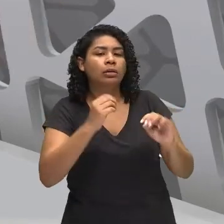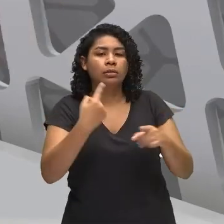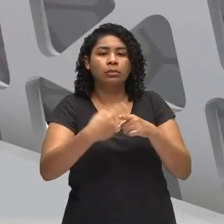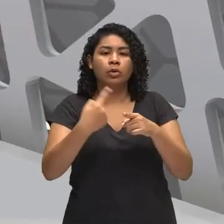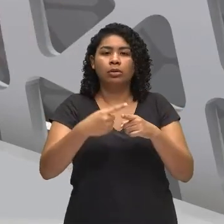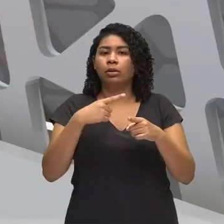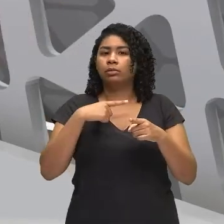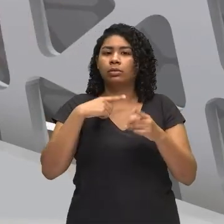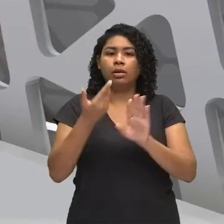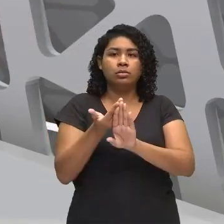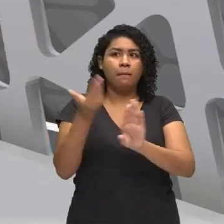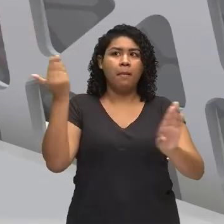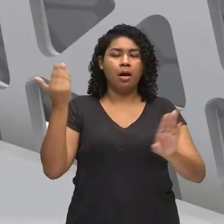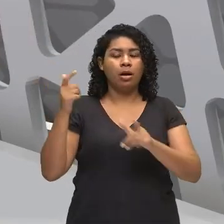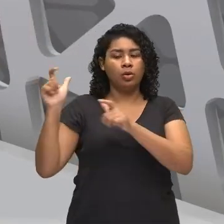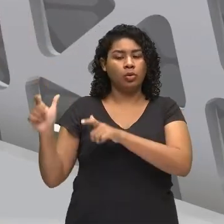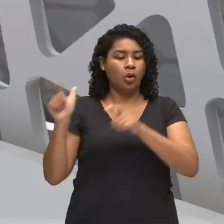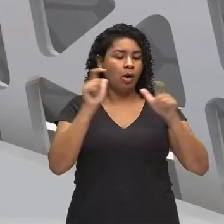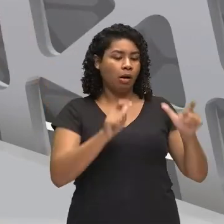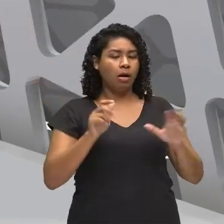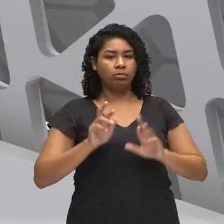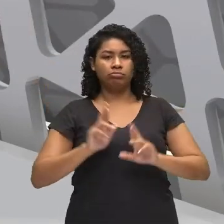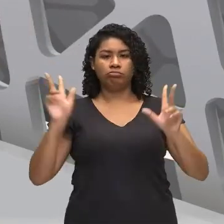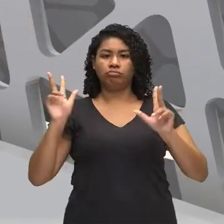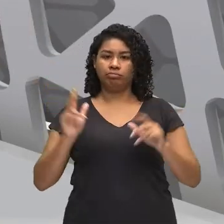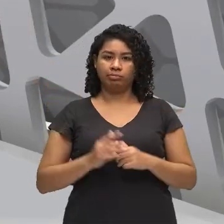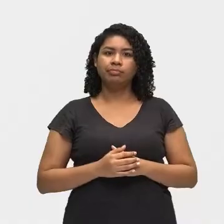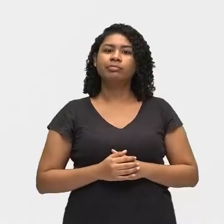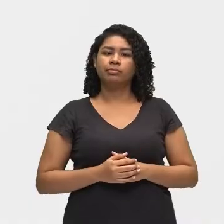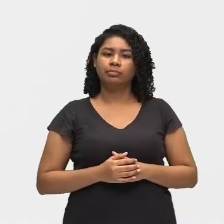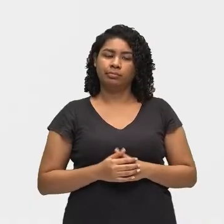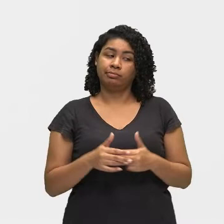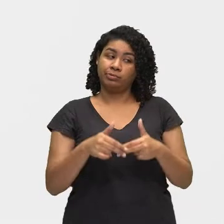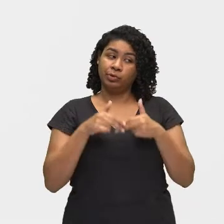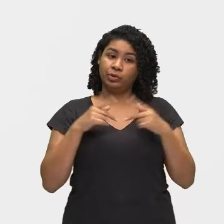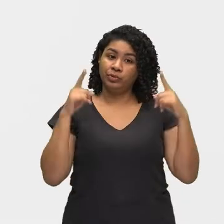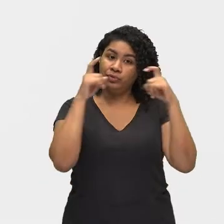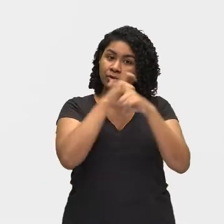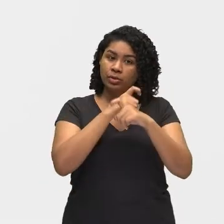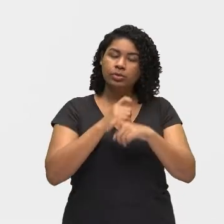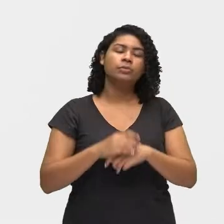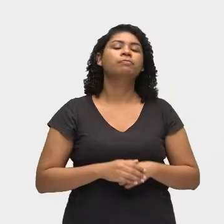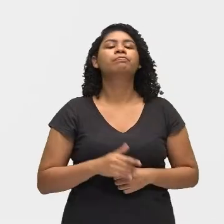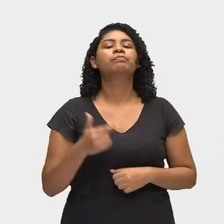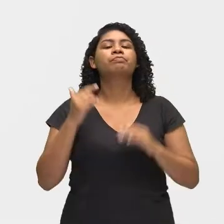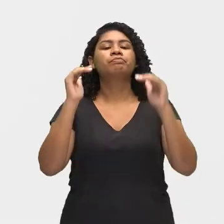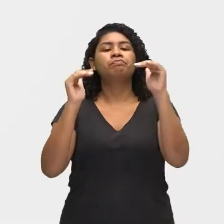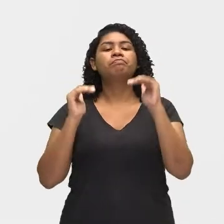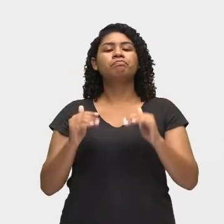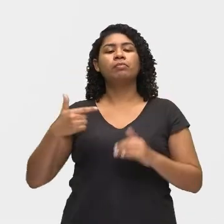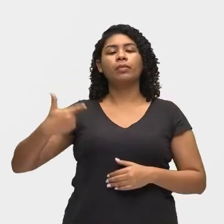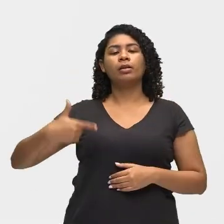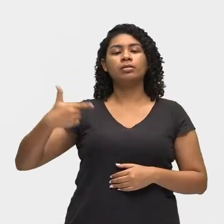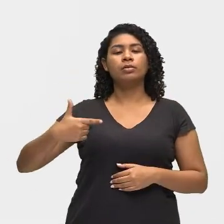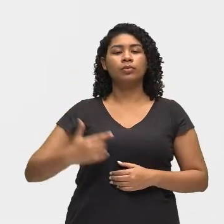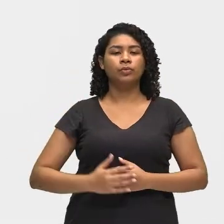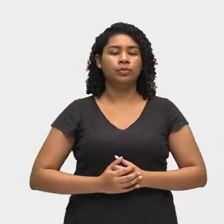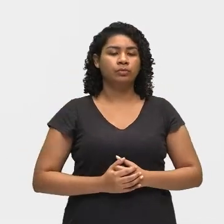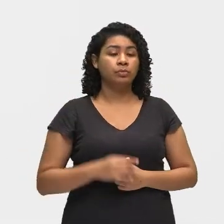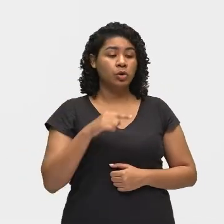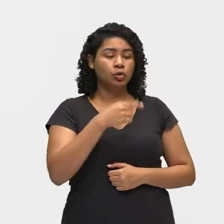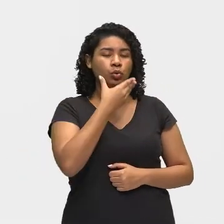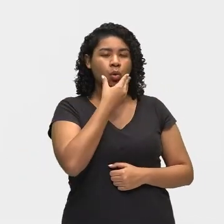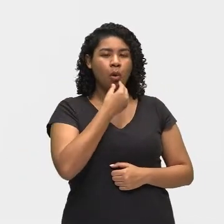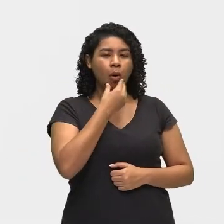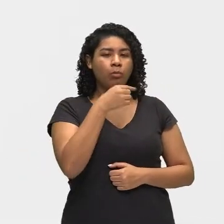oceano. Então, são coisas bem distantes. Segunda questão, vamos lá? O que mais que era a função desse cara? Comandar as formas